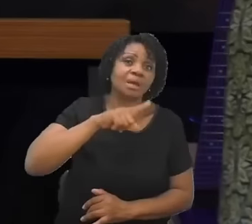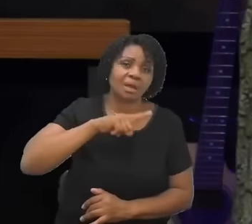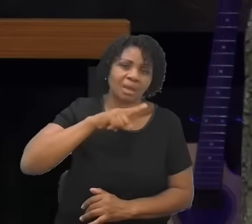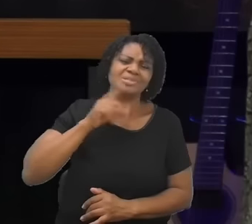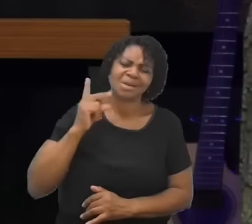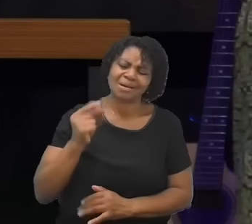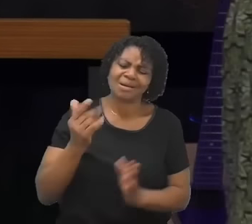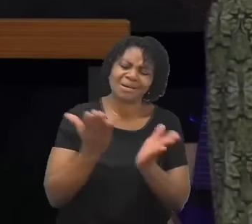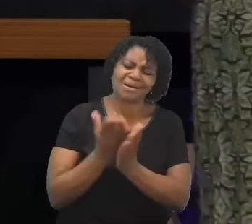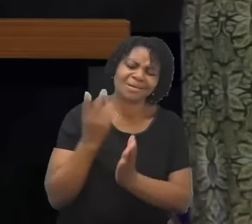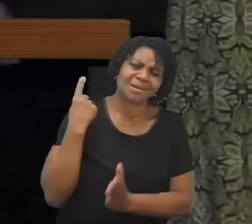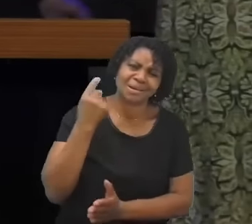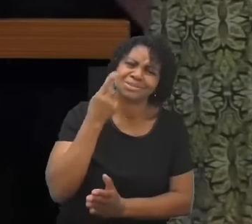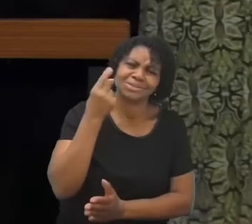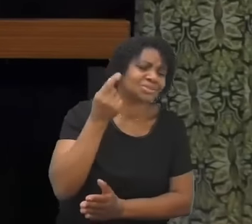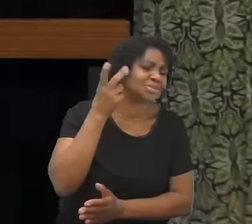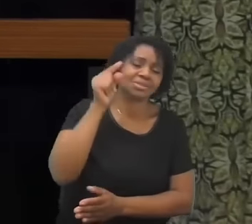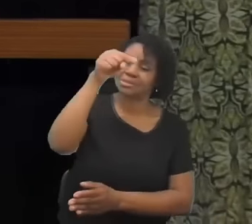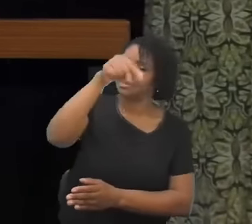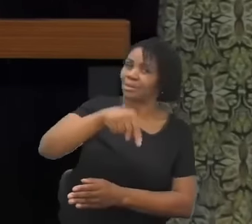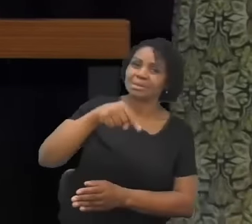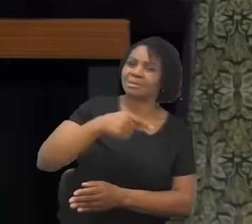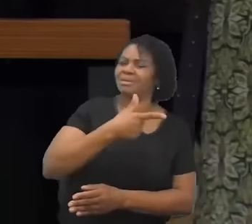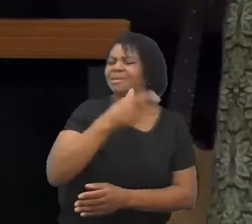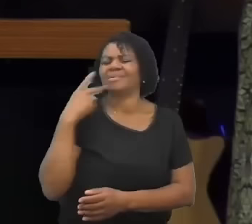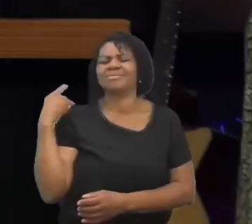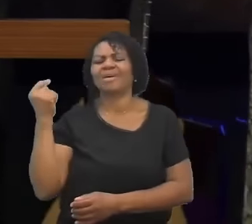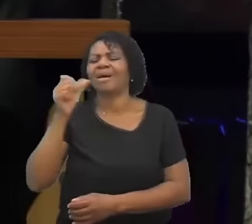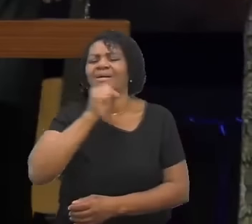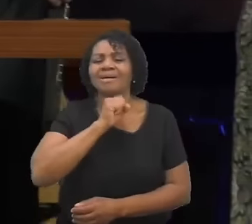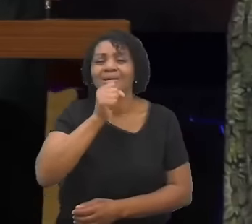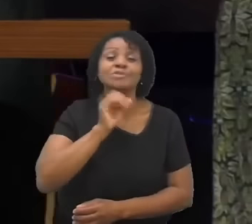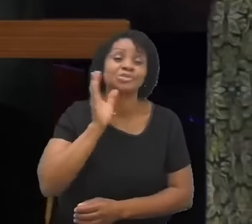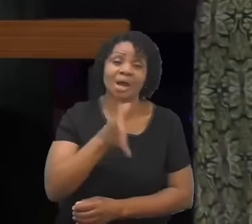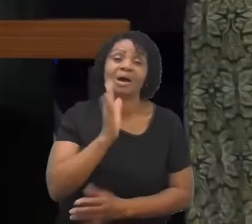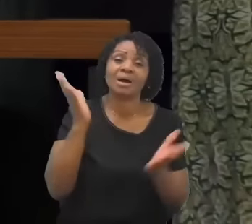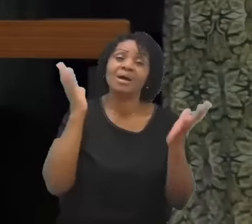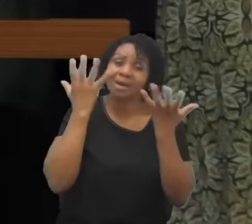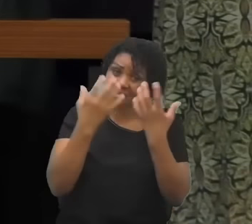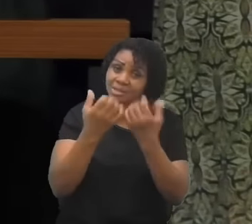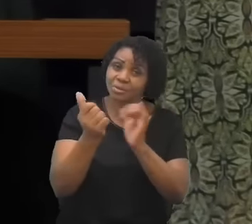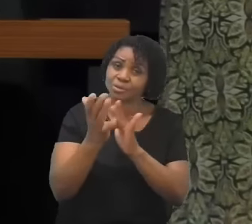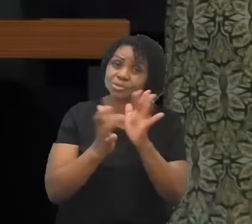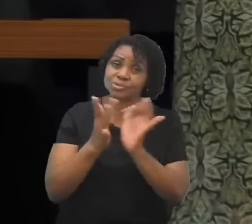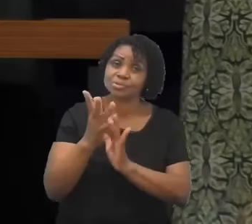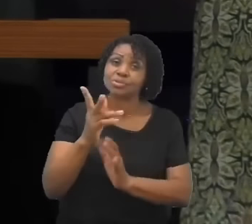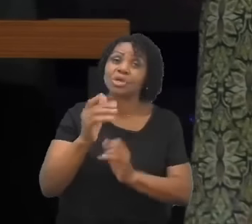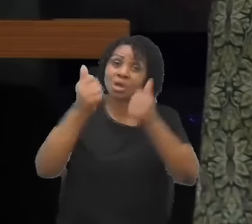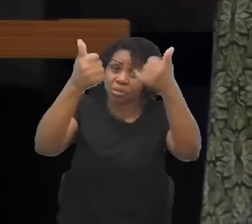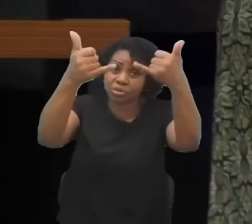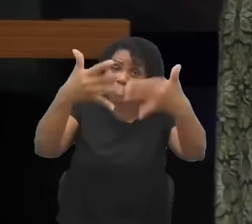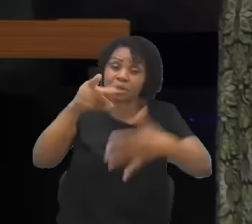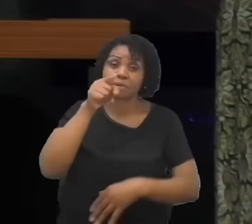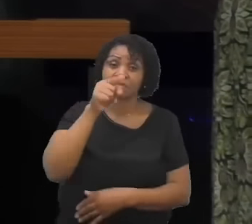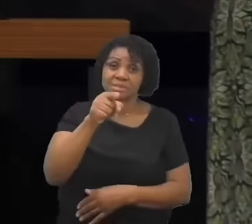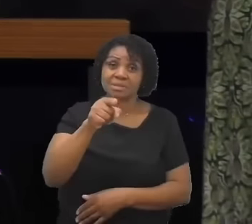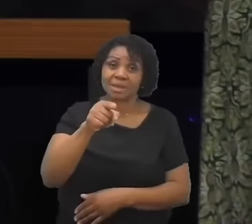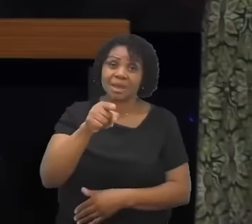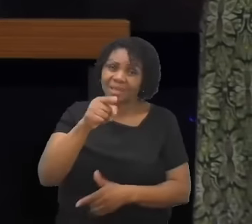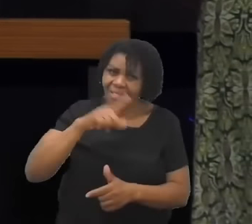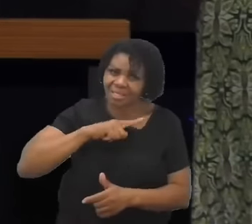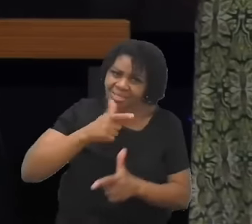tem 5, que tem 1 ano, que tem 20, que tem 30 anos de conversão. Eu estou falando com você. Tem